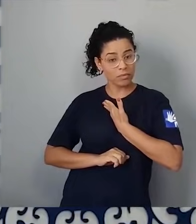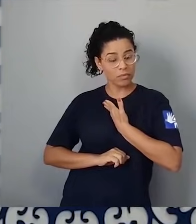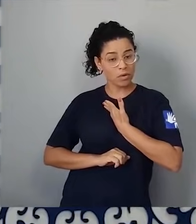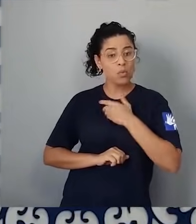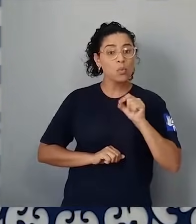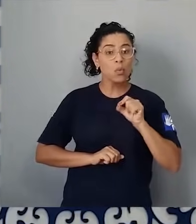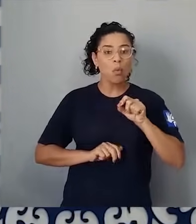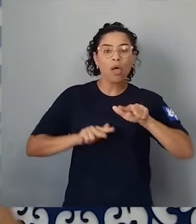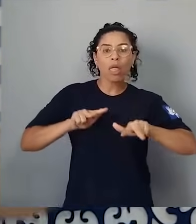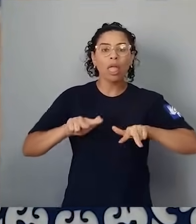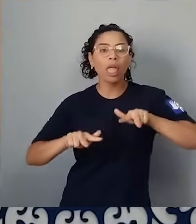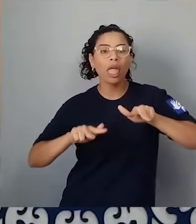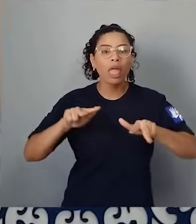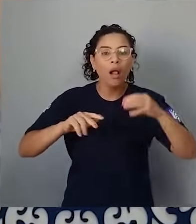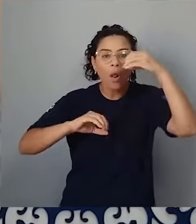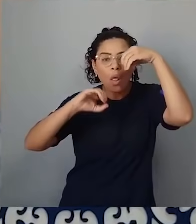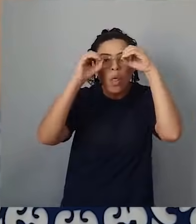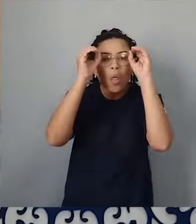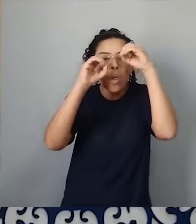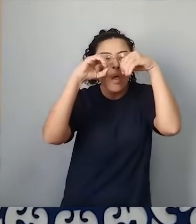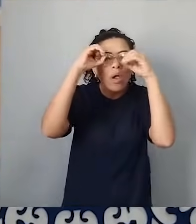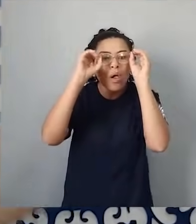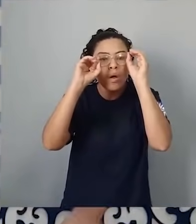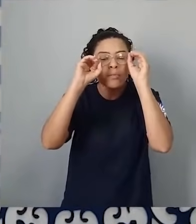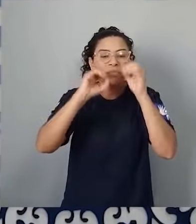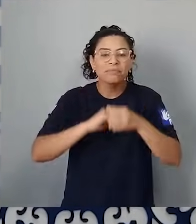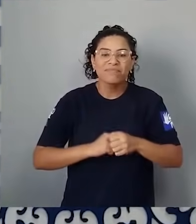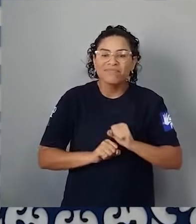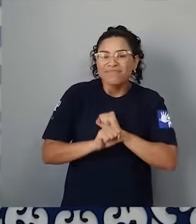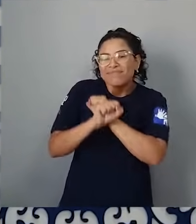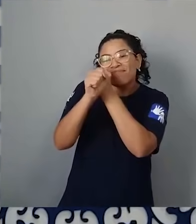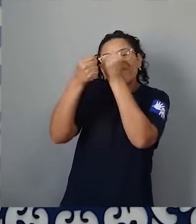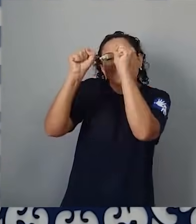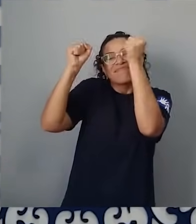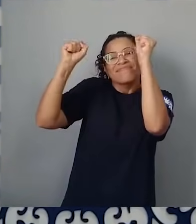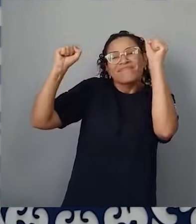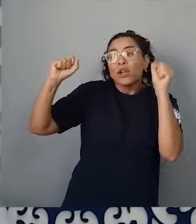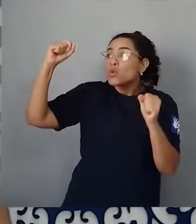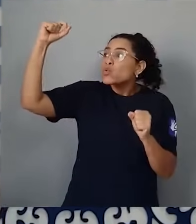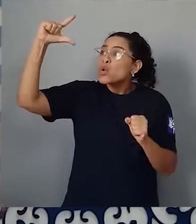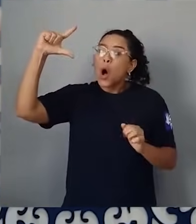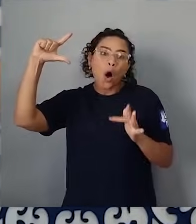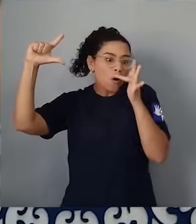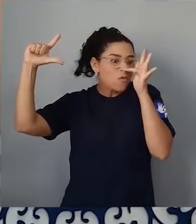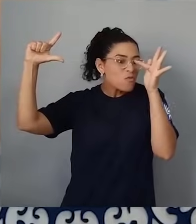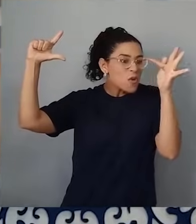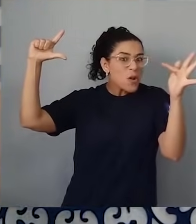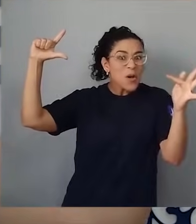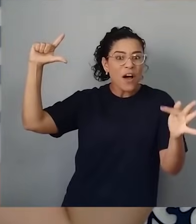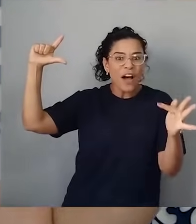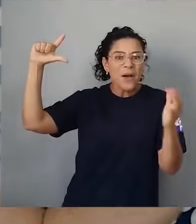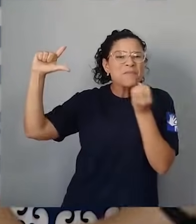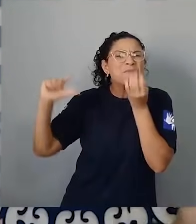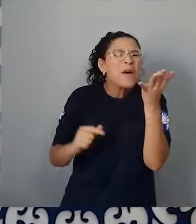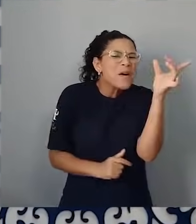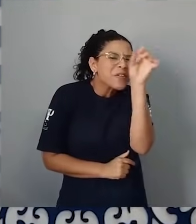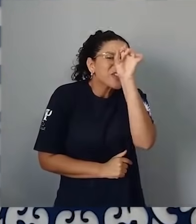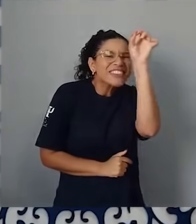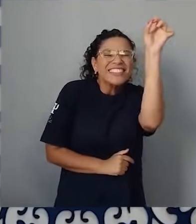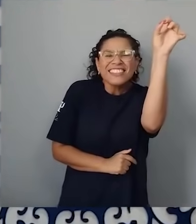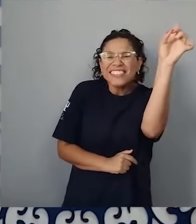de bom humor. Bom dia, sol! Bom dia, flores! Bom dia, todas